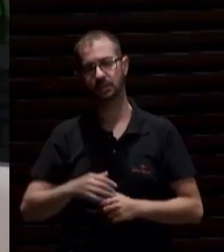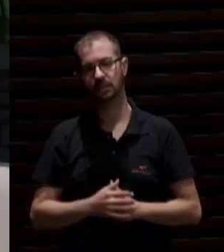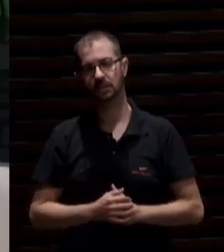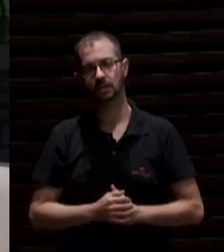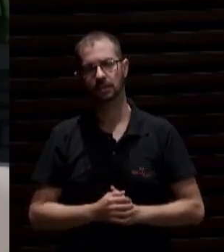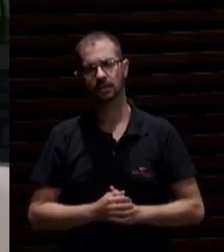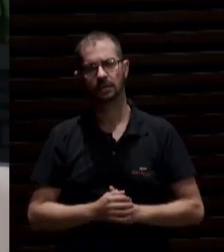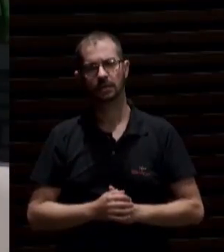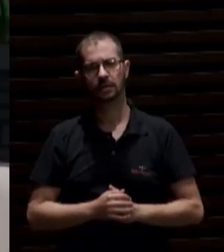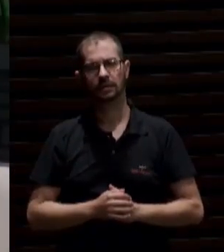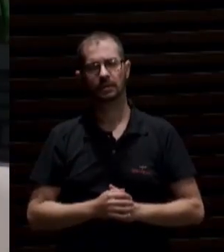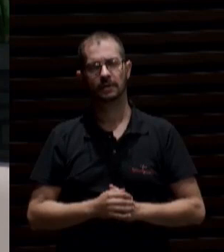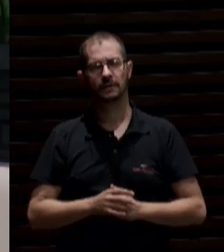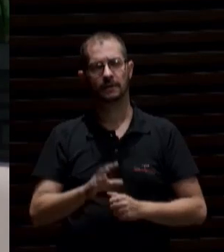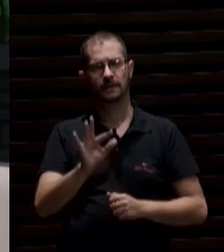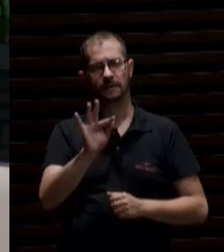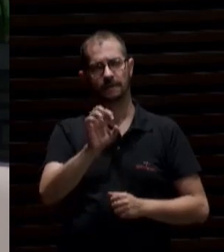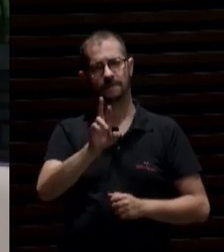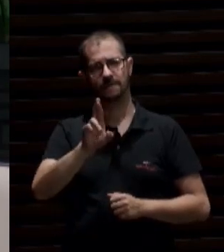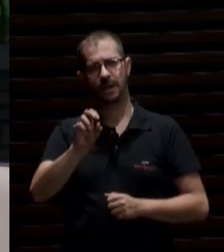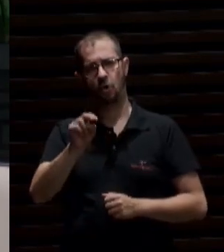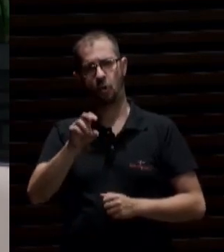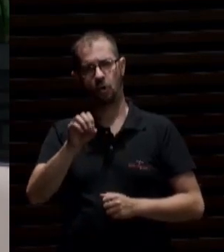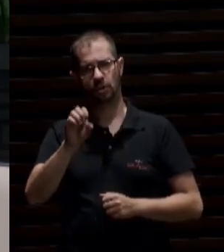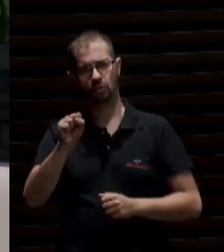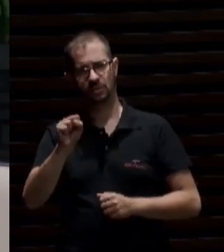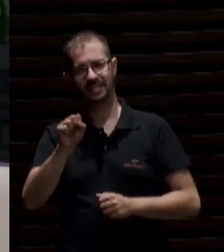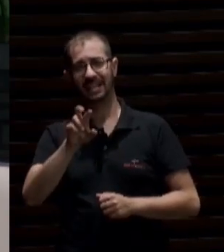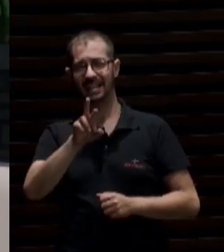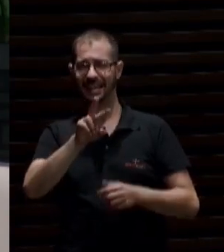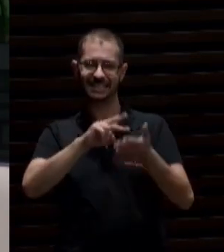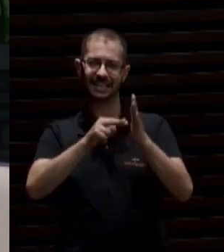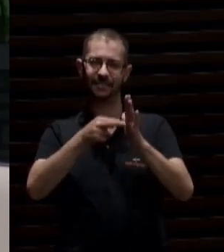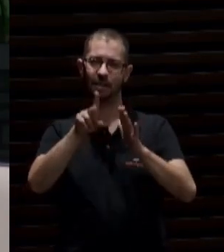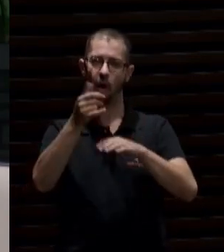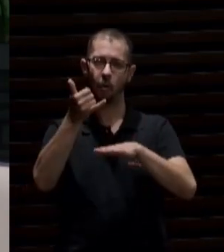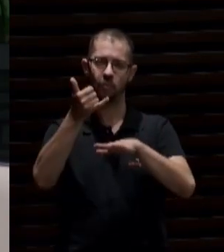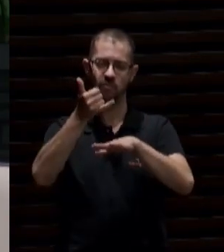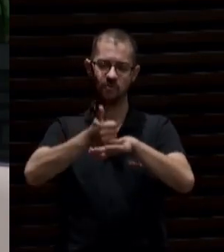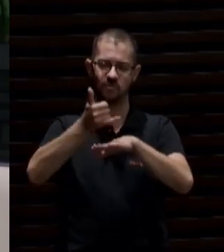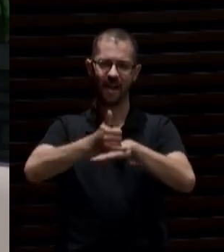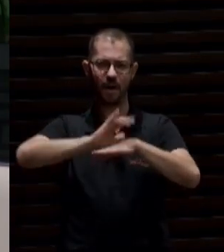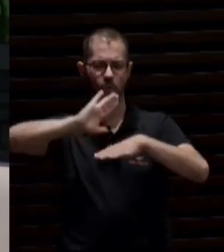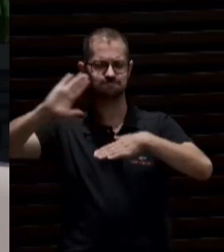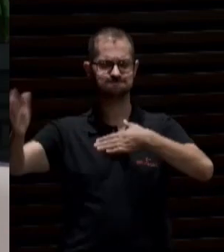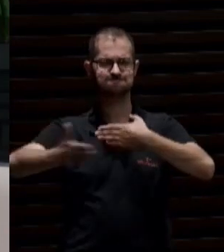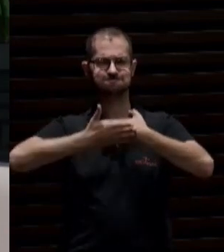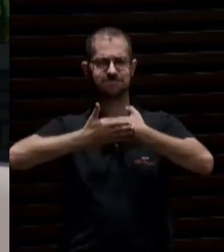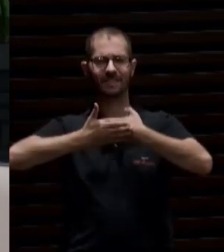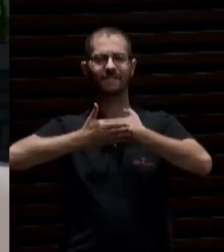Para quem não sabe, ferrolhos são trancas de ferro que fecham com maior força a porta ou a janela. Fica ali